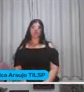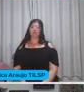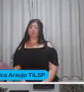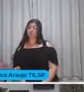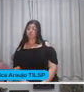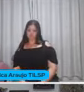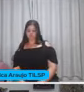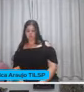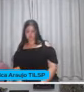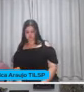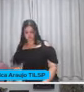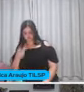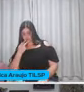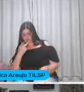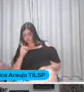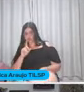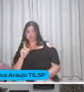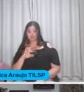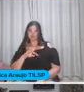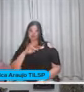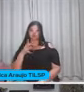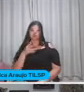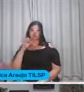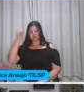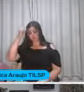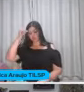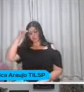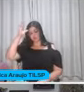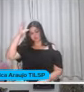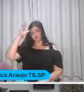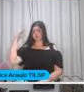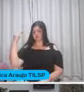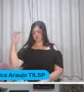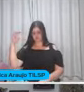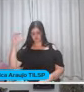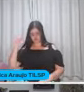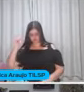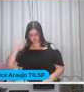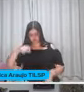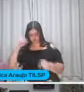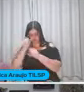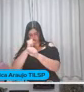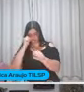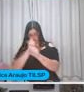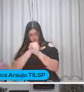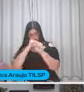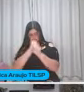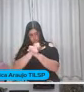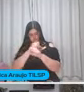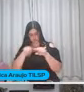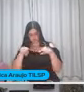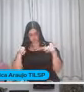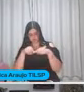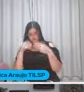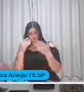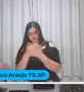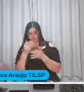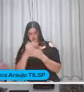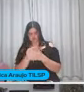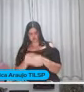estou dizendo Que todo conhecimento científico Pode ser construído Numa sala de aula, tá?